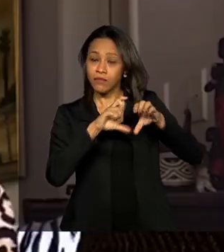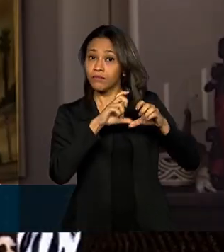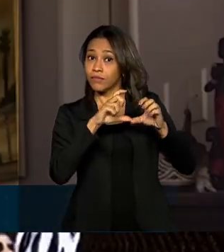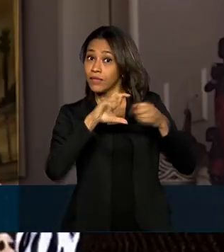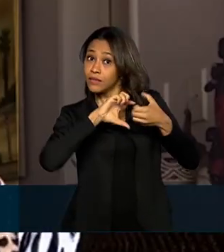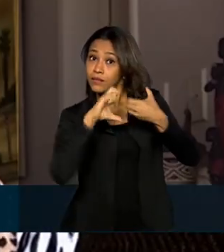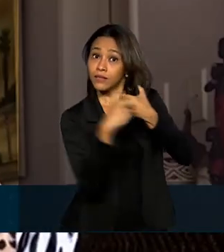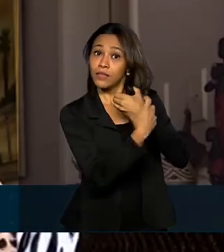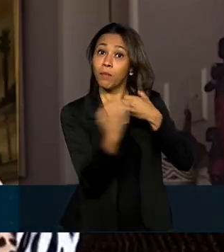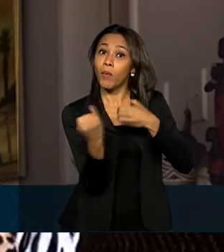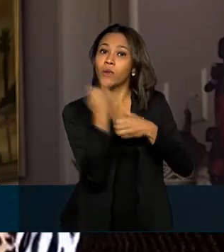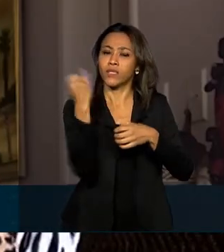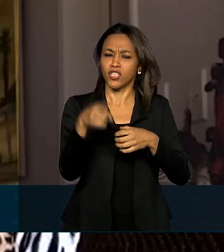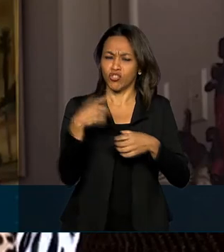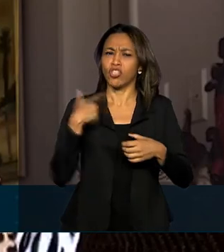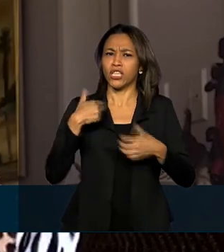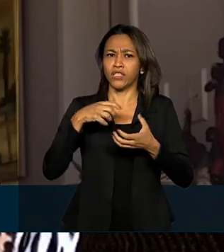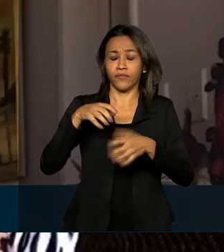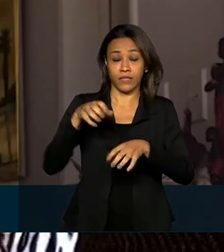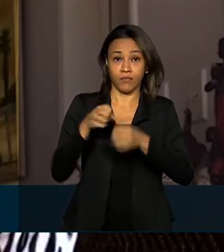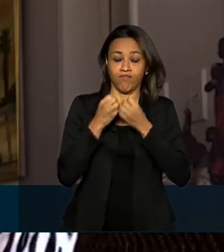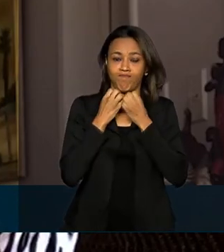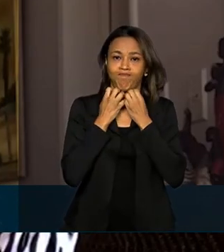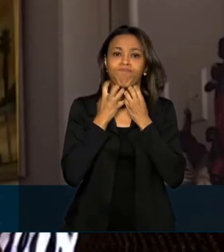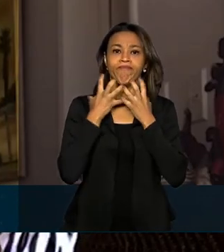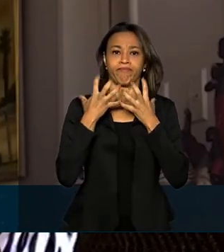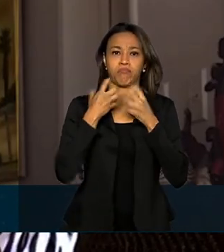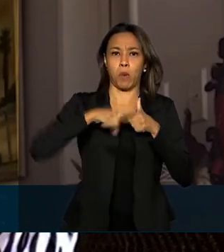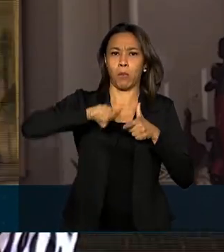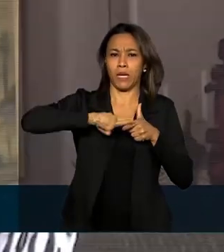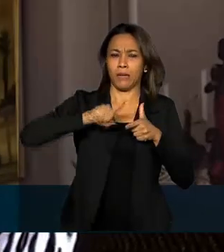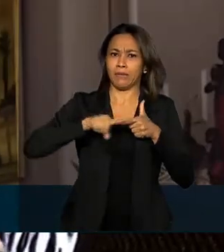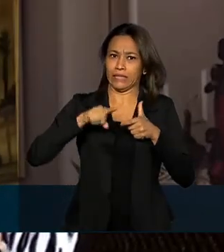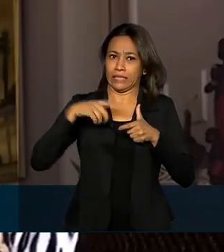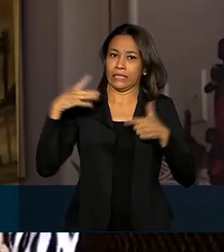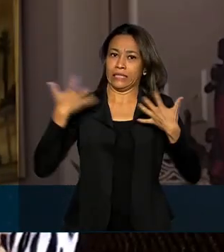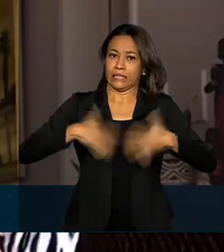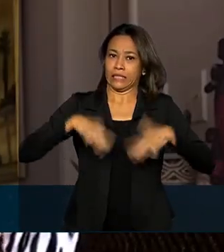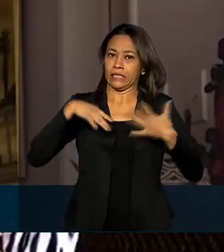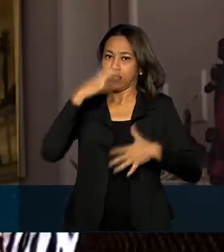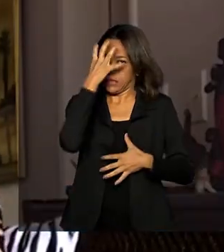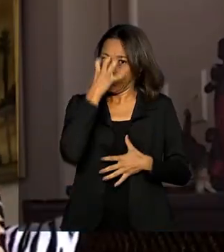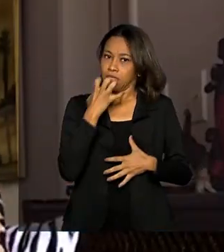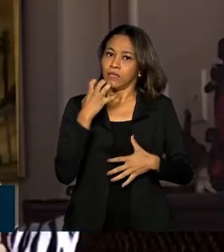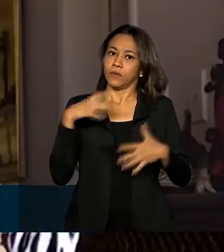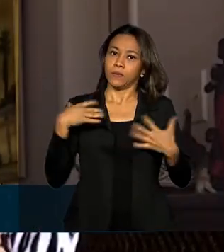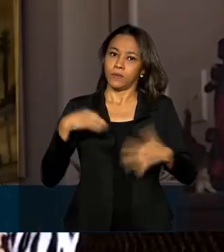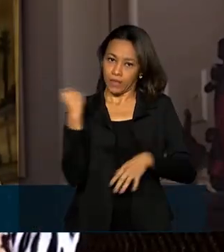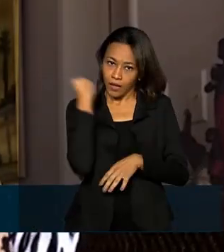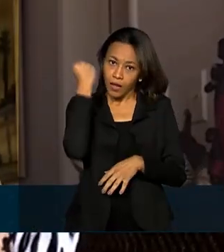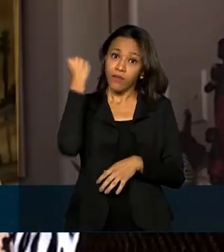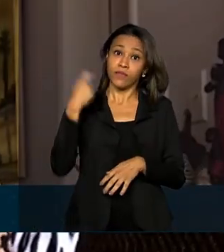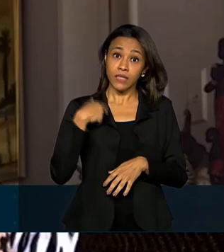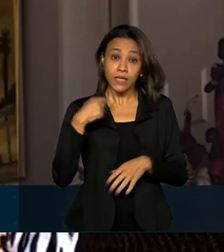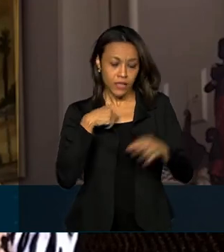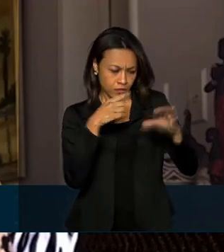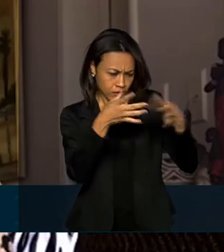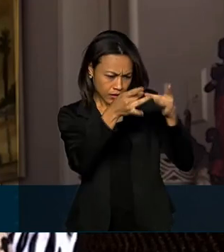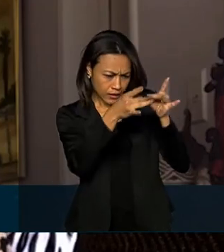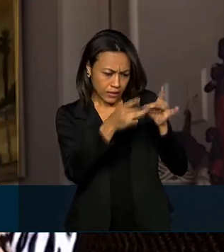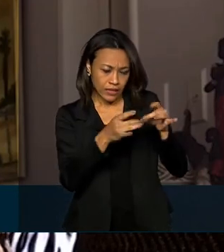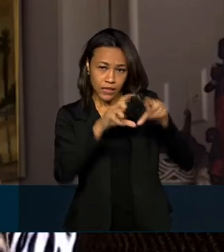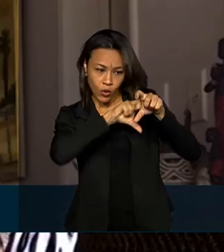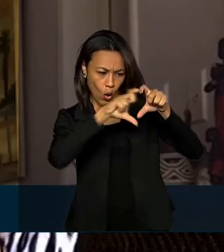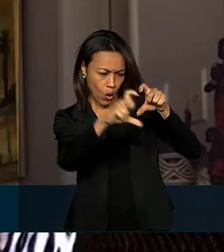anafiláticos, eu tenho edema de glote, então o meu problema é muito sério. E são nos rótulos que eu encontro todas as informações necessárias que eu